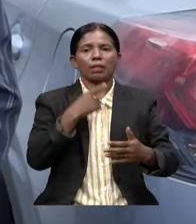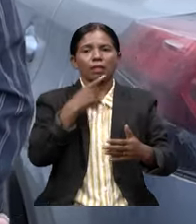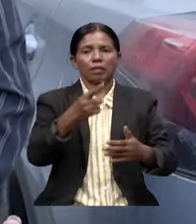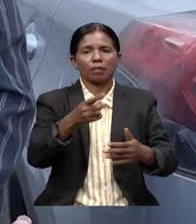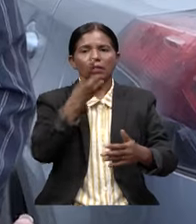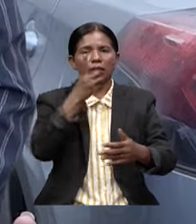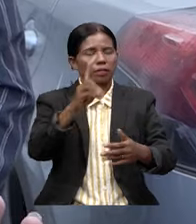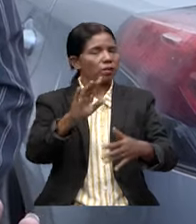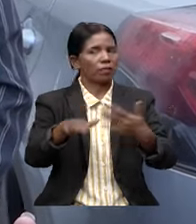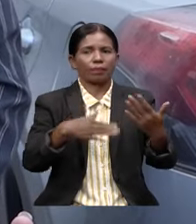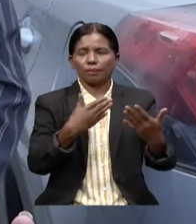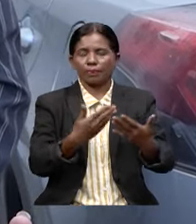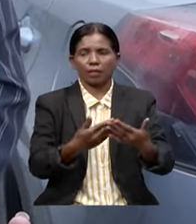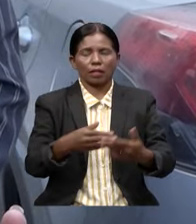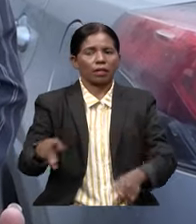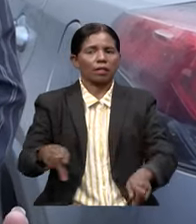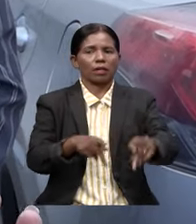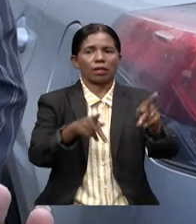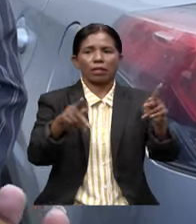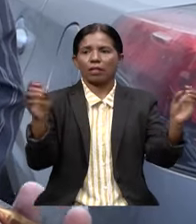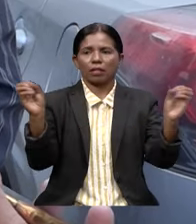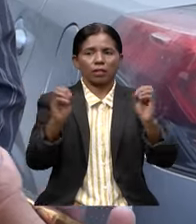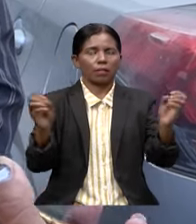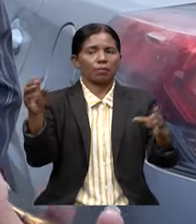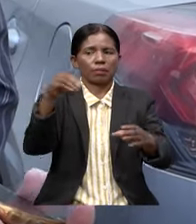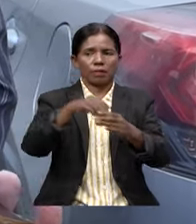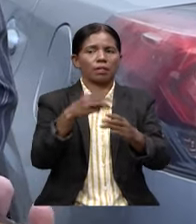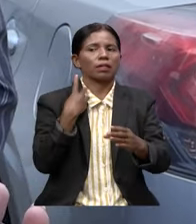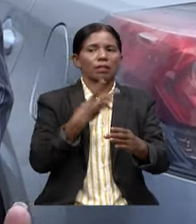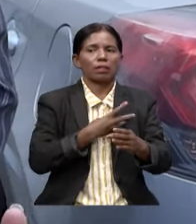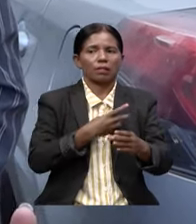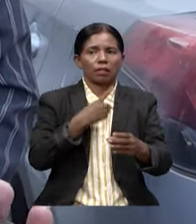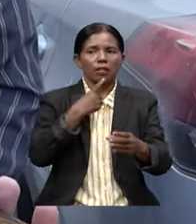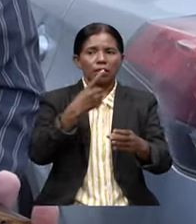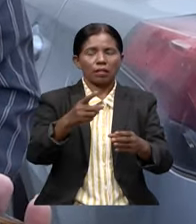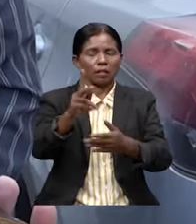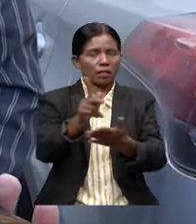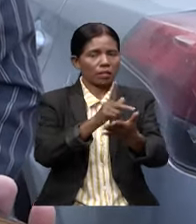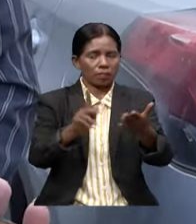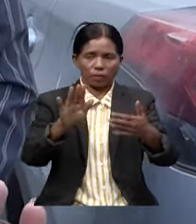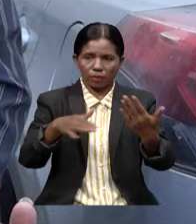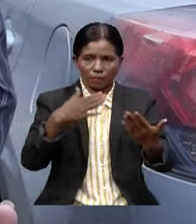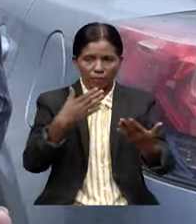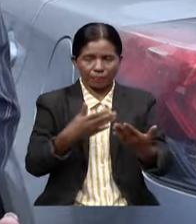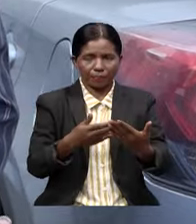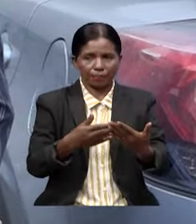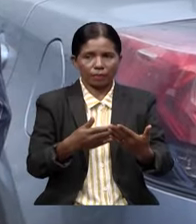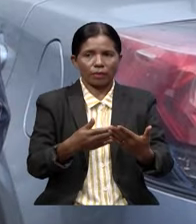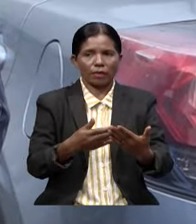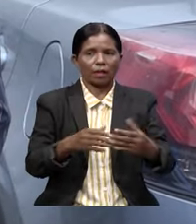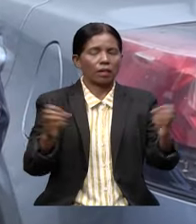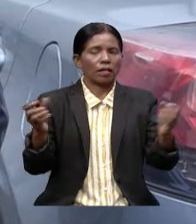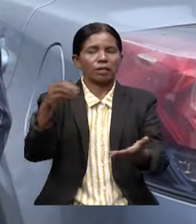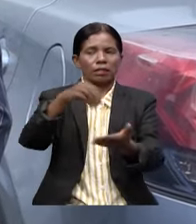declaração de que ele vira obstrução pública nele, lá faz parte crime e entende que tá crime se ainda nem bem lá